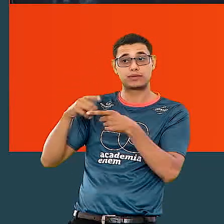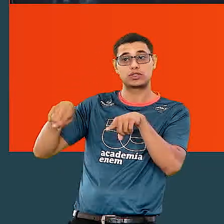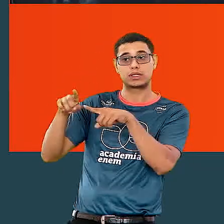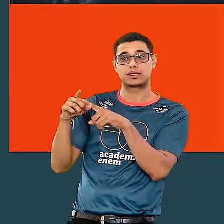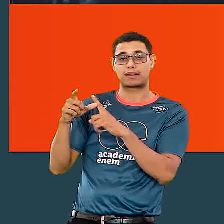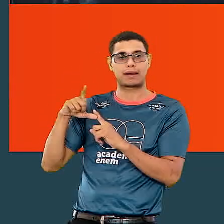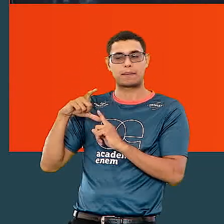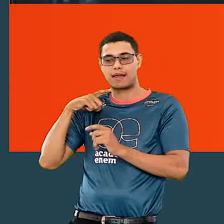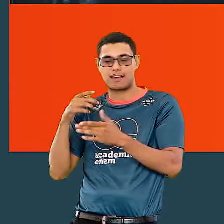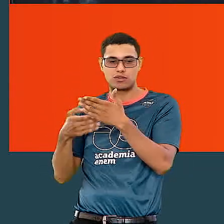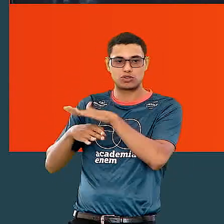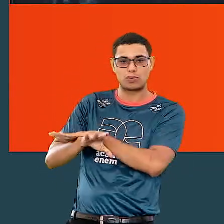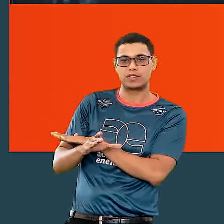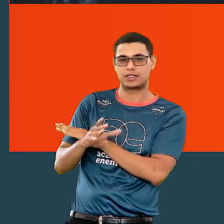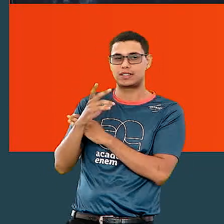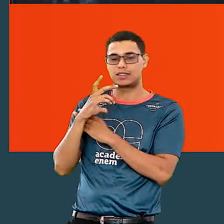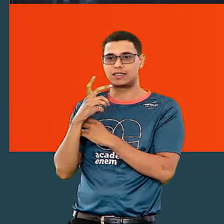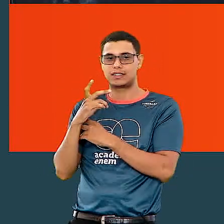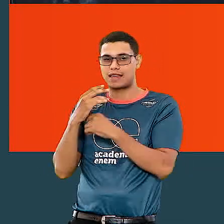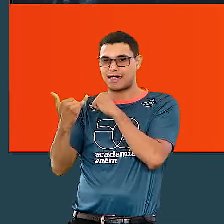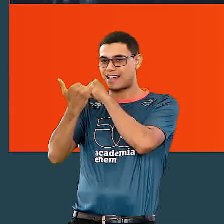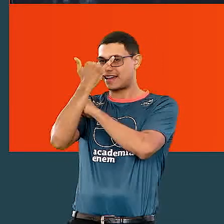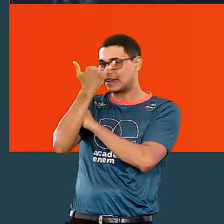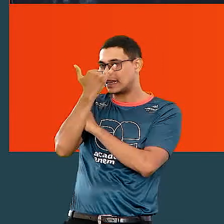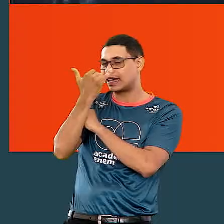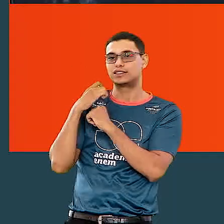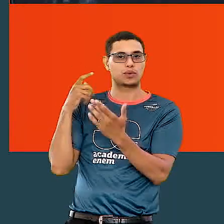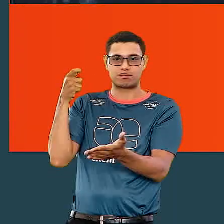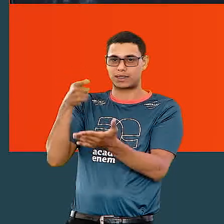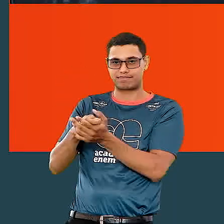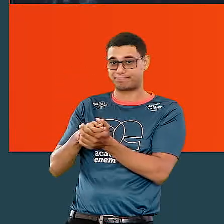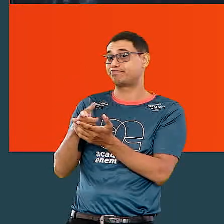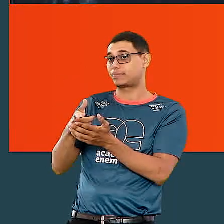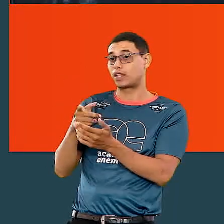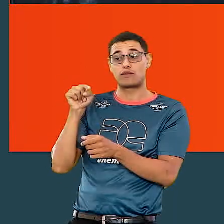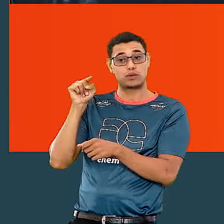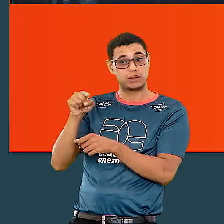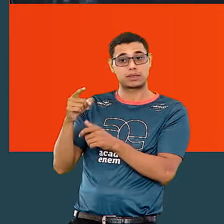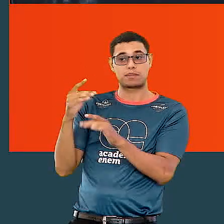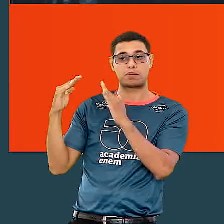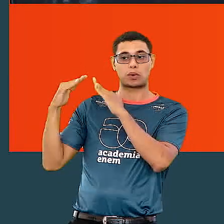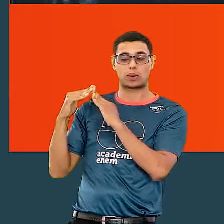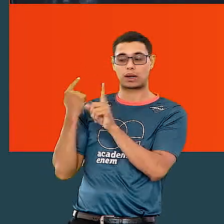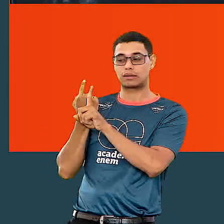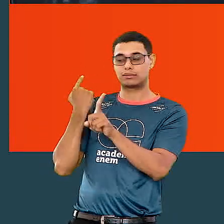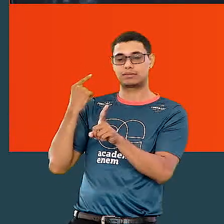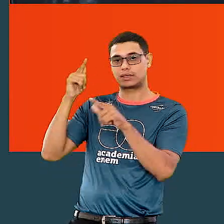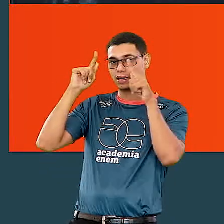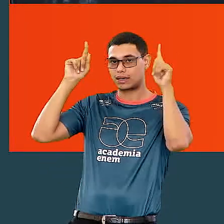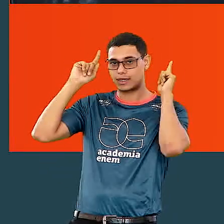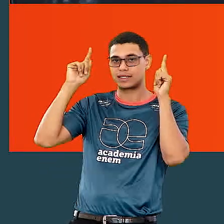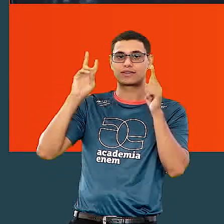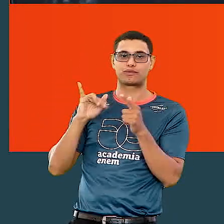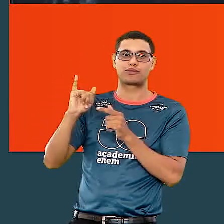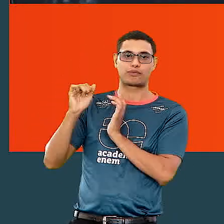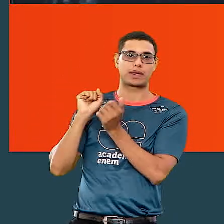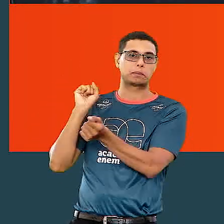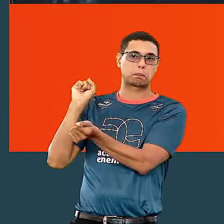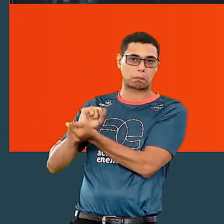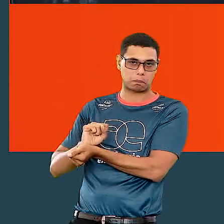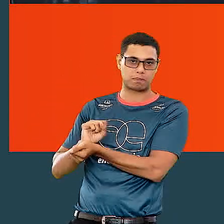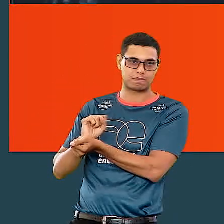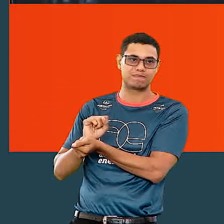aí que é veaca, a chance de você ser escravizado na Grécia Antiga é gigantesca. Tá certo? Então, ó, duas